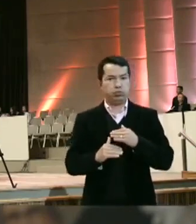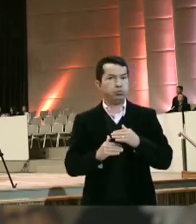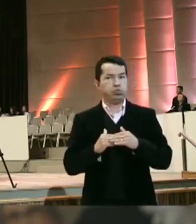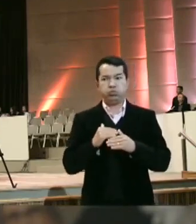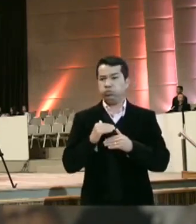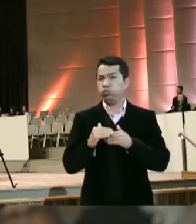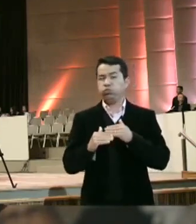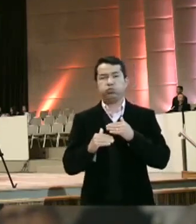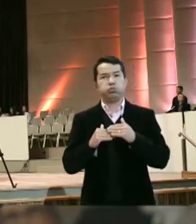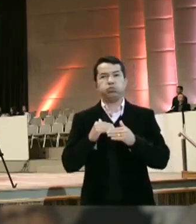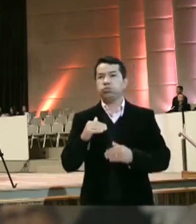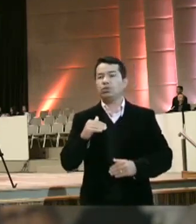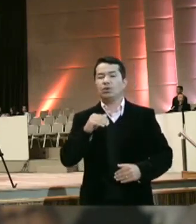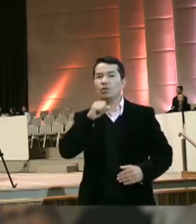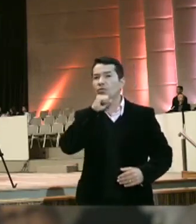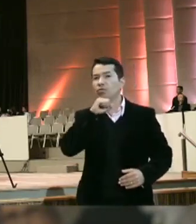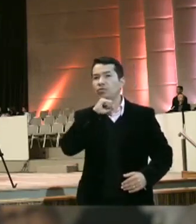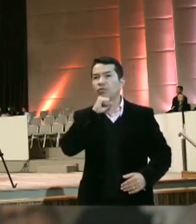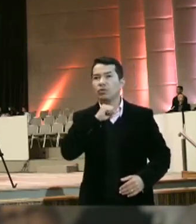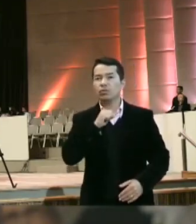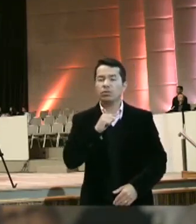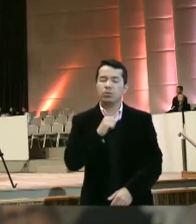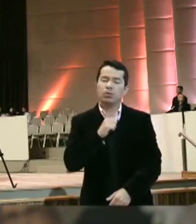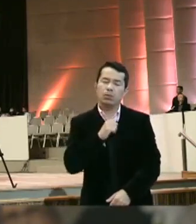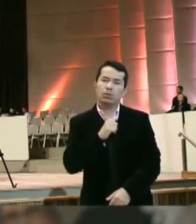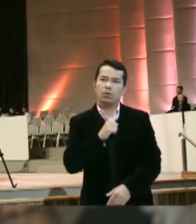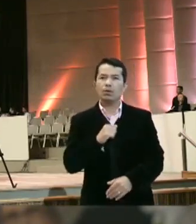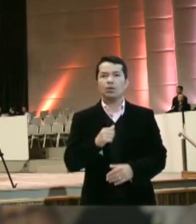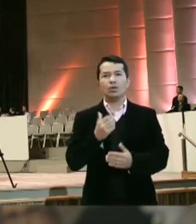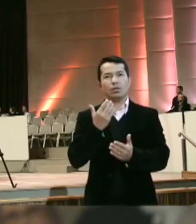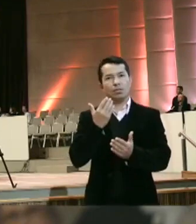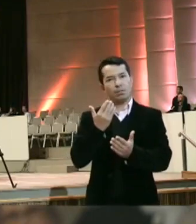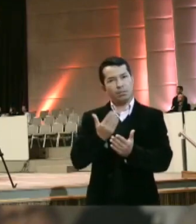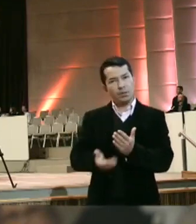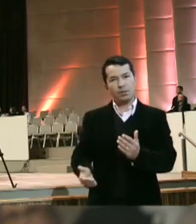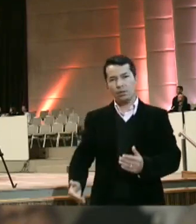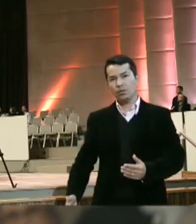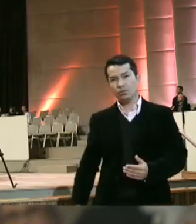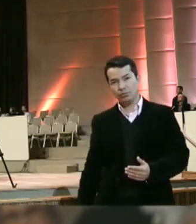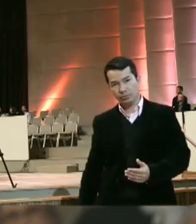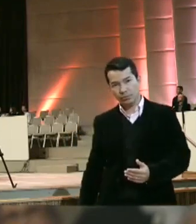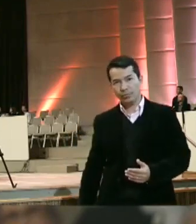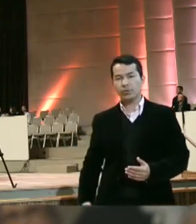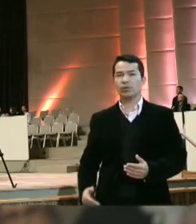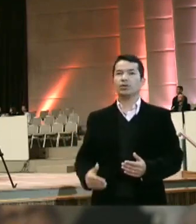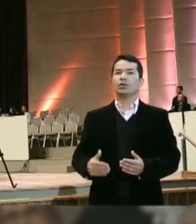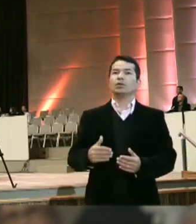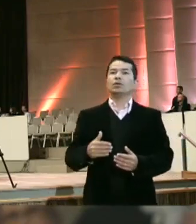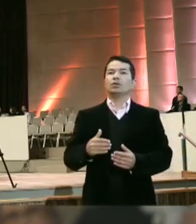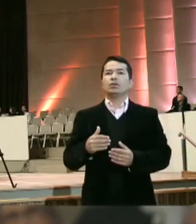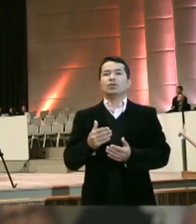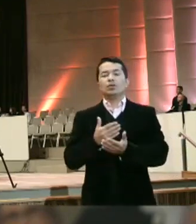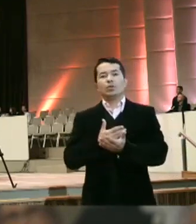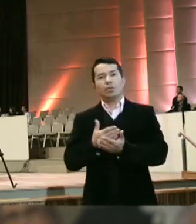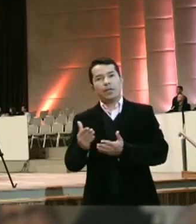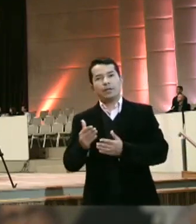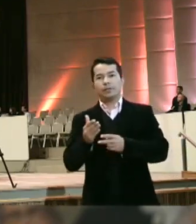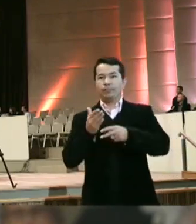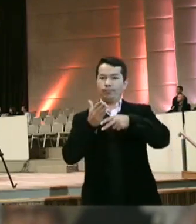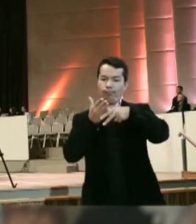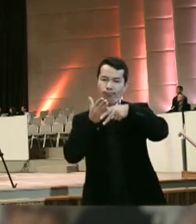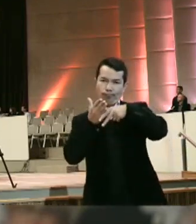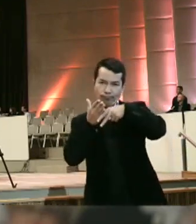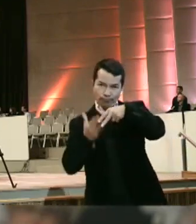e ele foi morrendo aos poucos, né? Primeiro a perna dele começou a aparecer feridas, tiveram